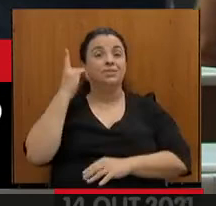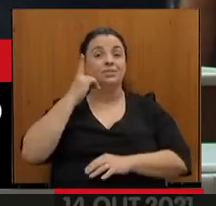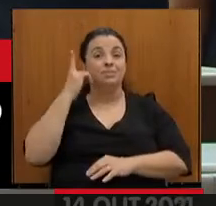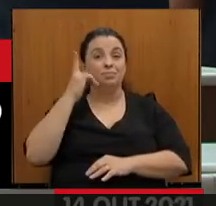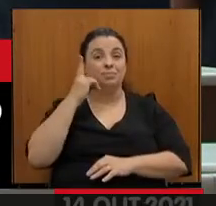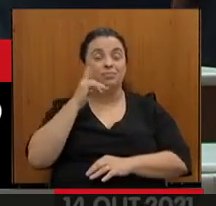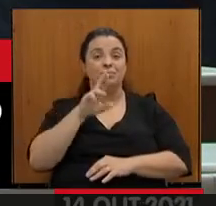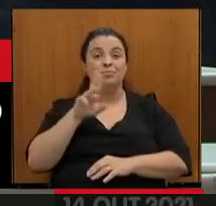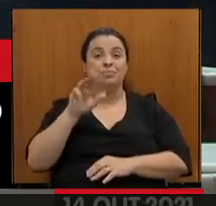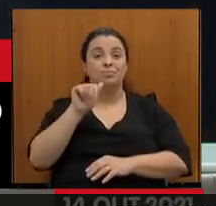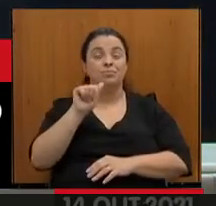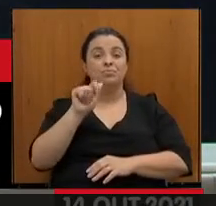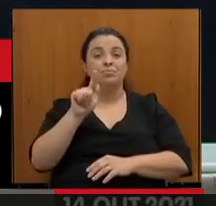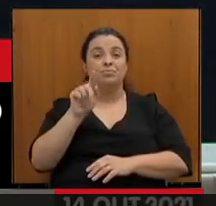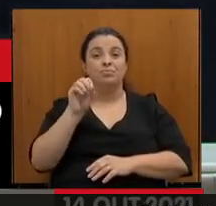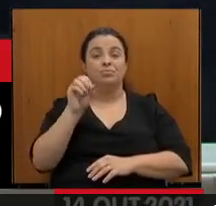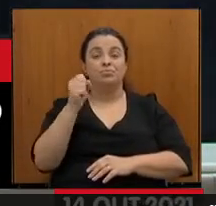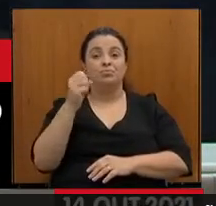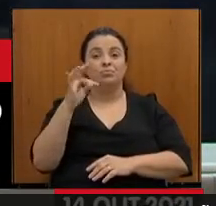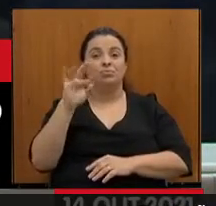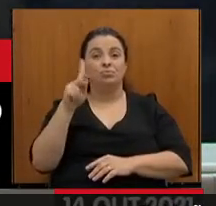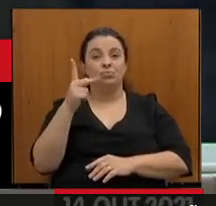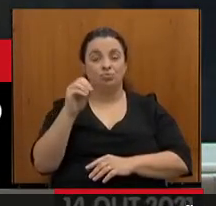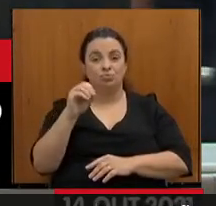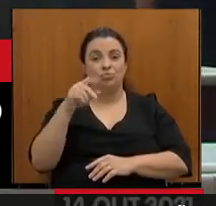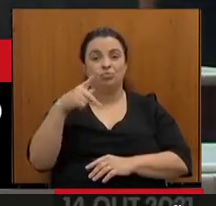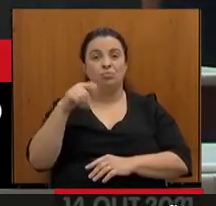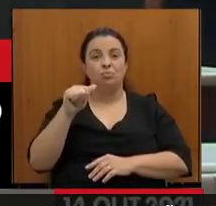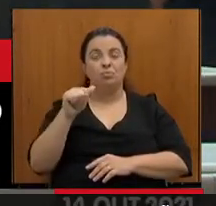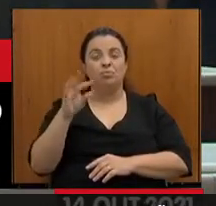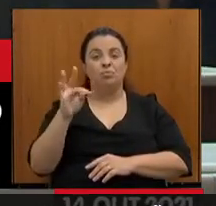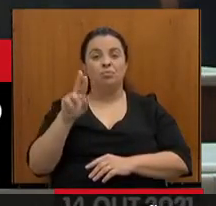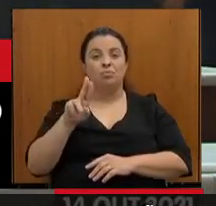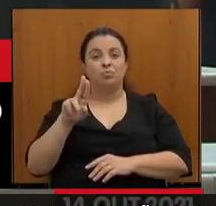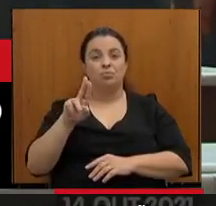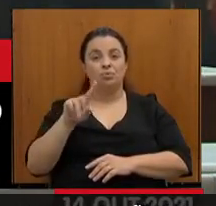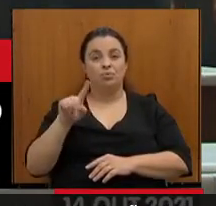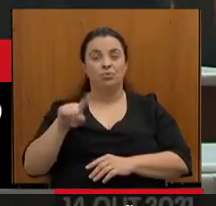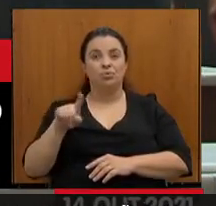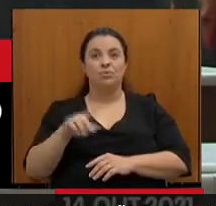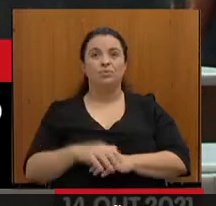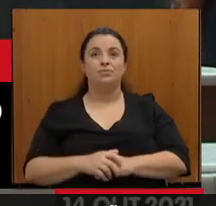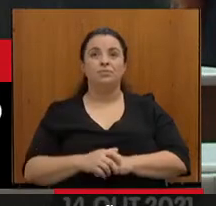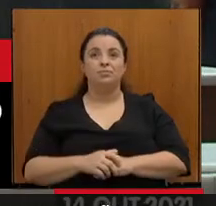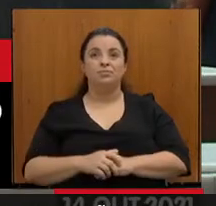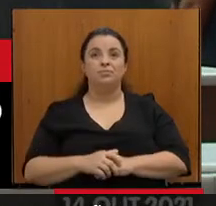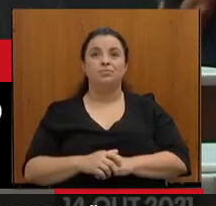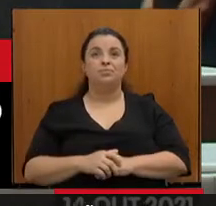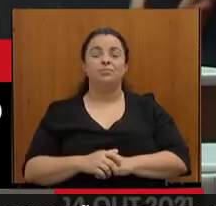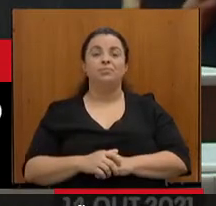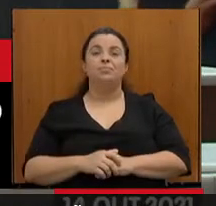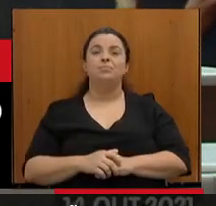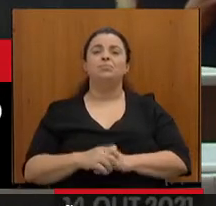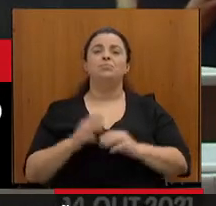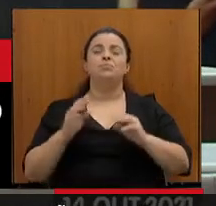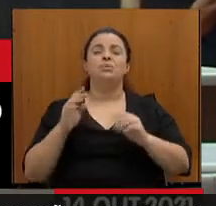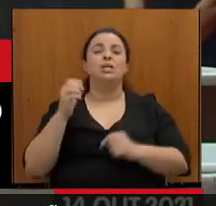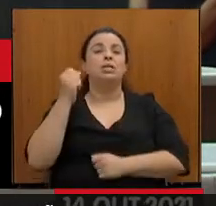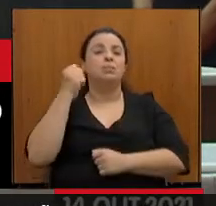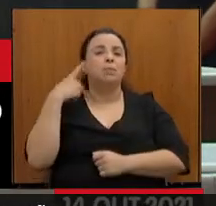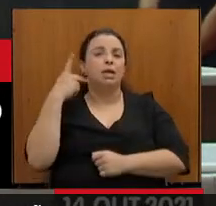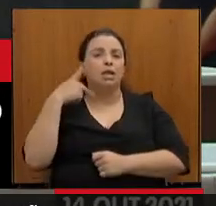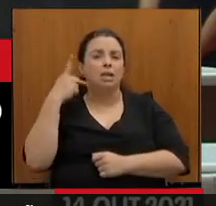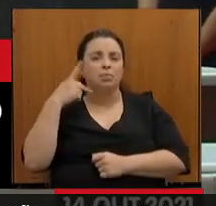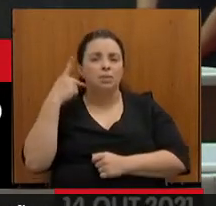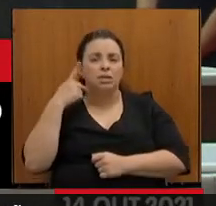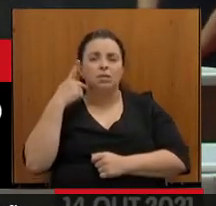Agostinho Patrus. Excelentíssimo, competente, dedicado deputado parlamentar João Vitor Xavier,